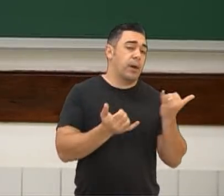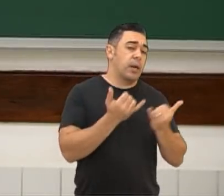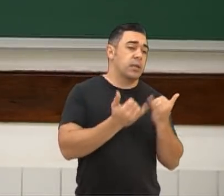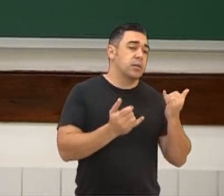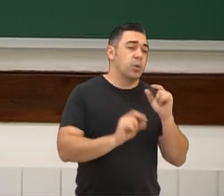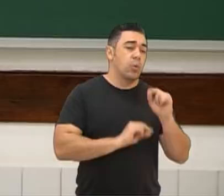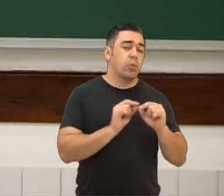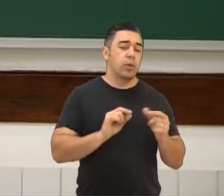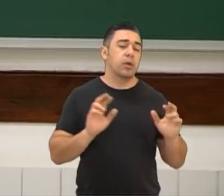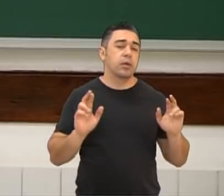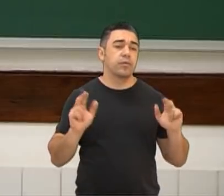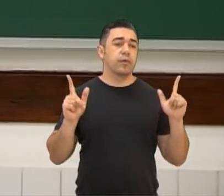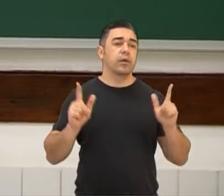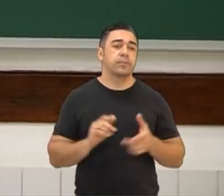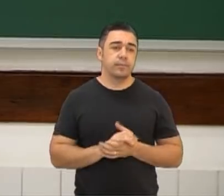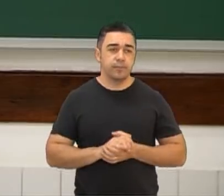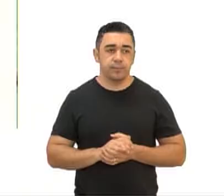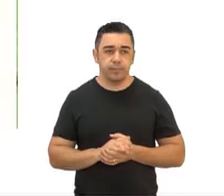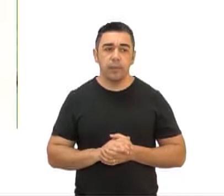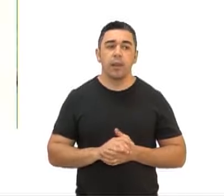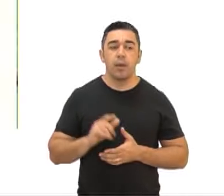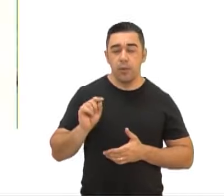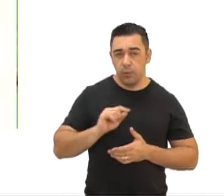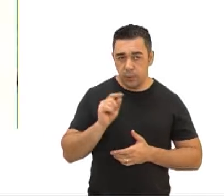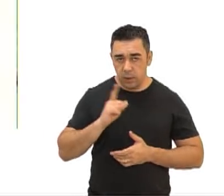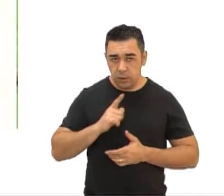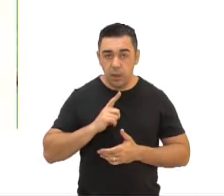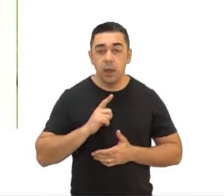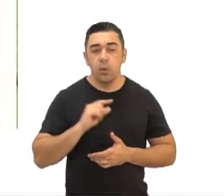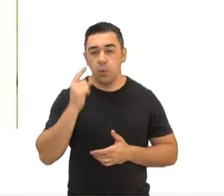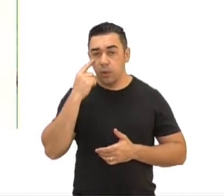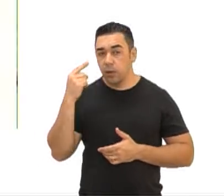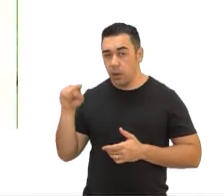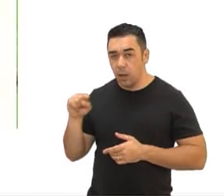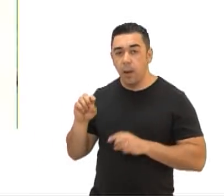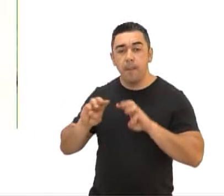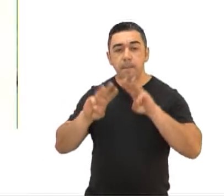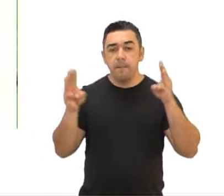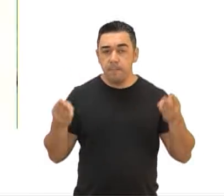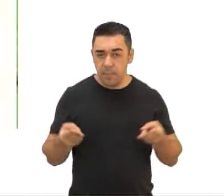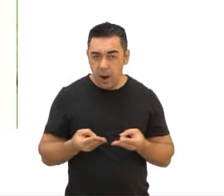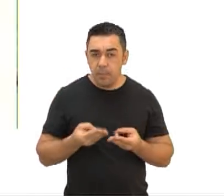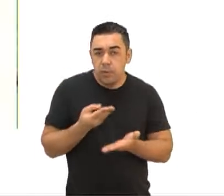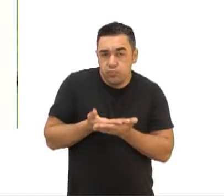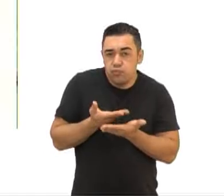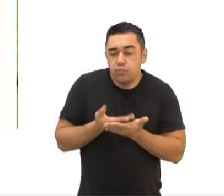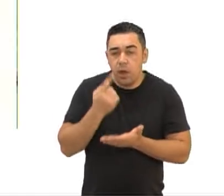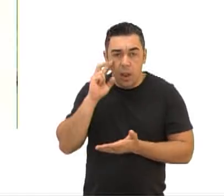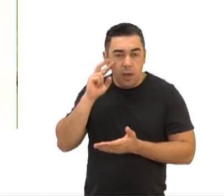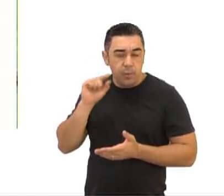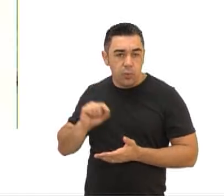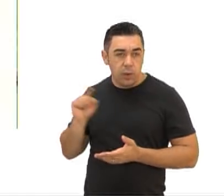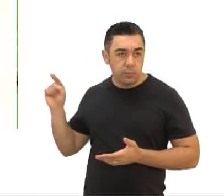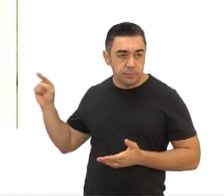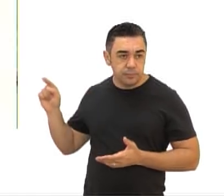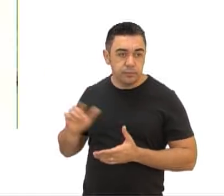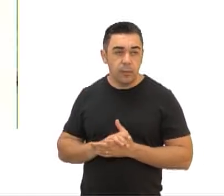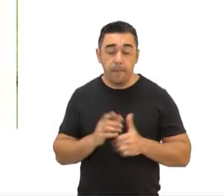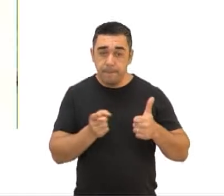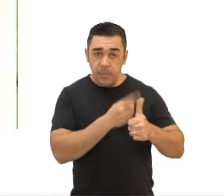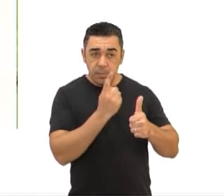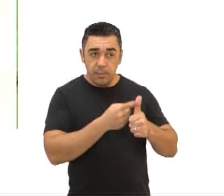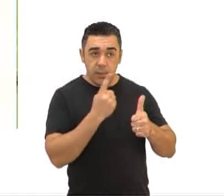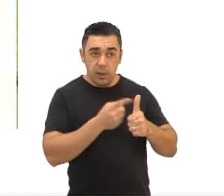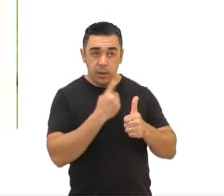pensa em ocupação do sudeste? Então, eu trouxe os mapas, porque a partir deles a gente vai relembrar o que a gente tinha estudado. Primeiro ali, eu